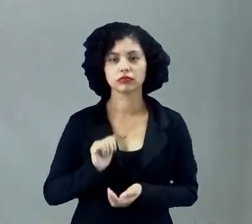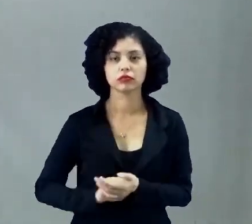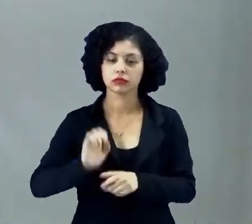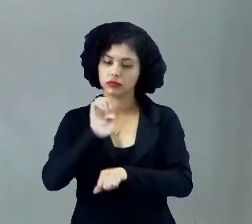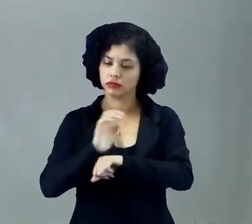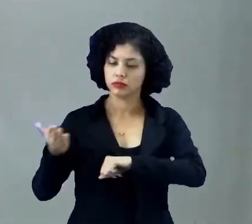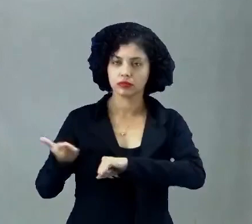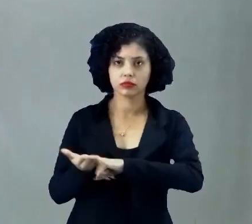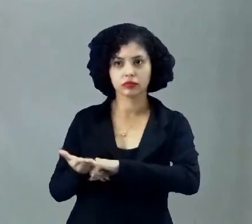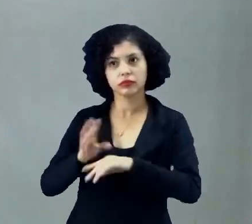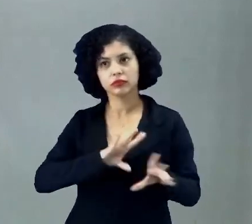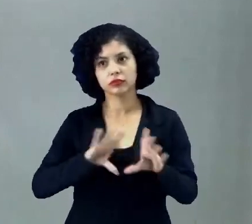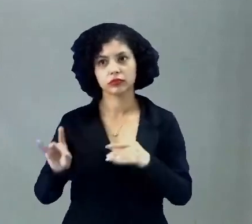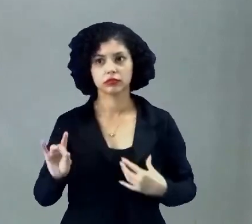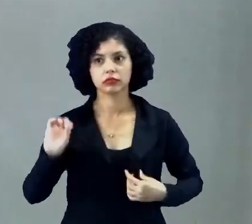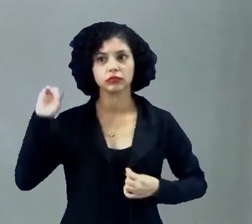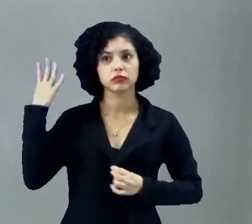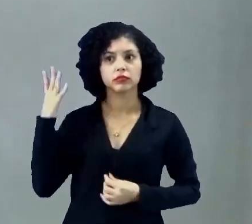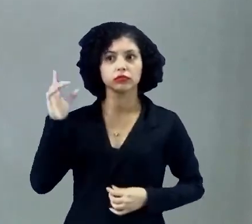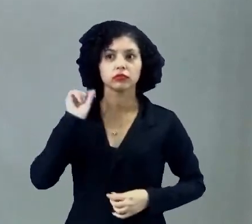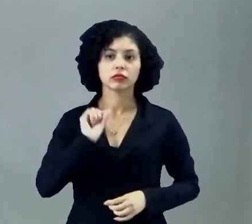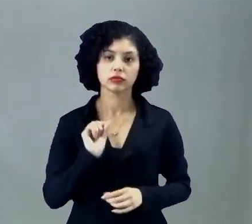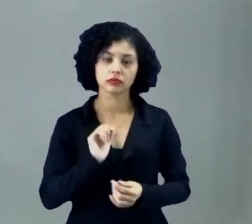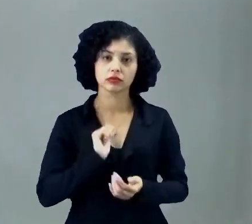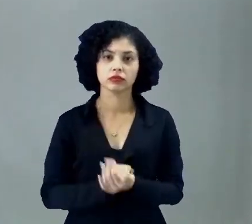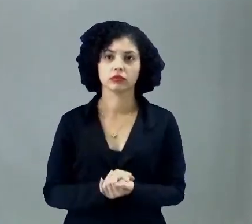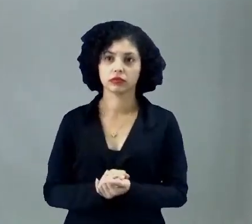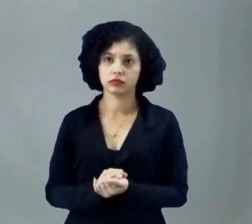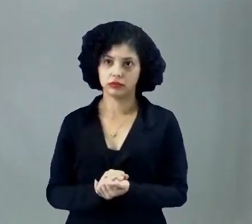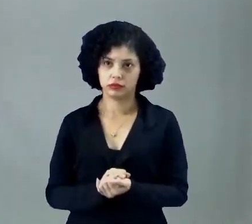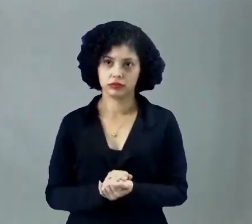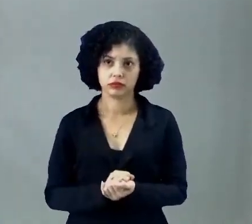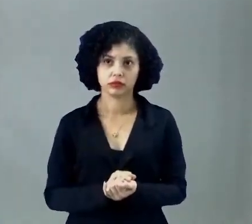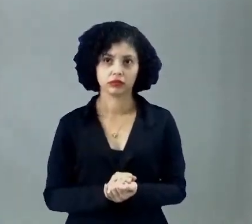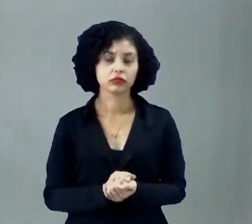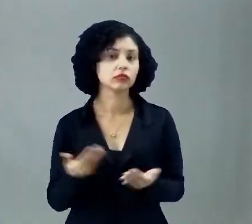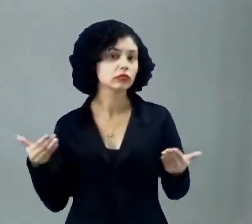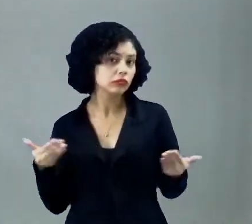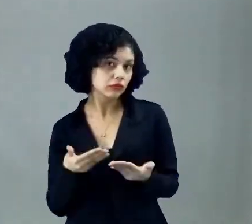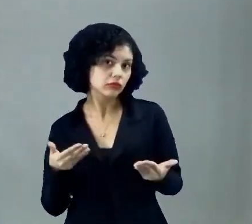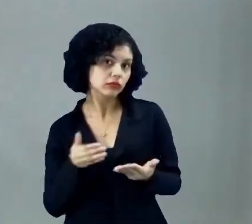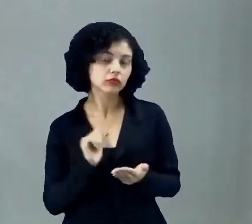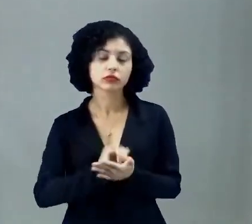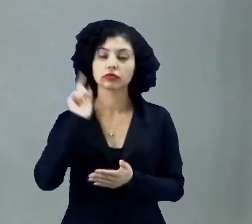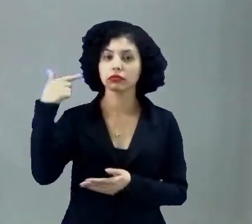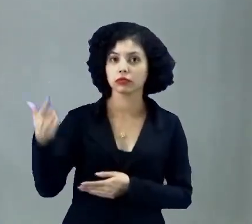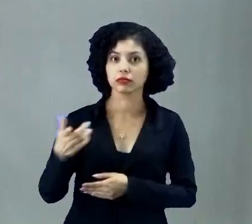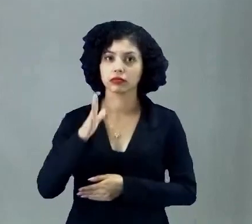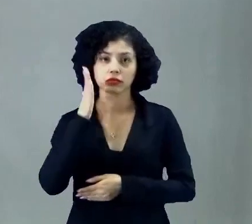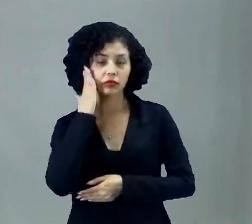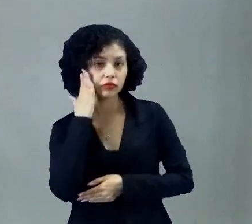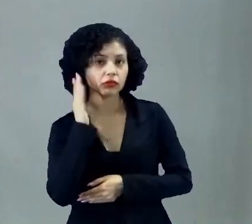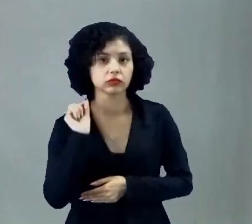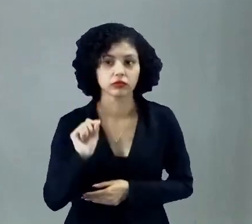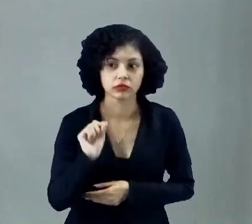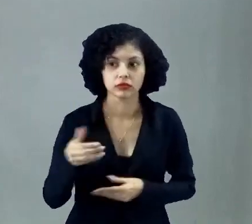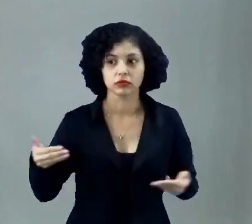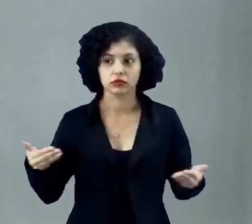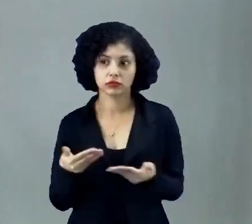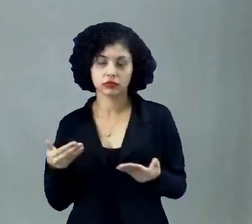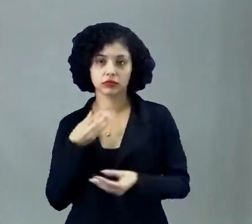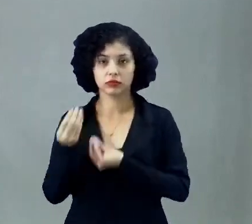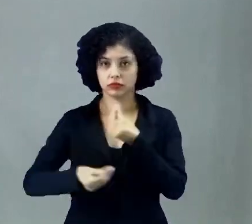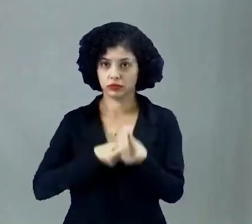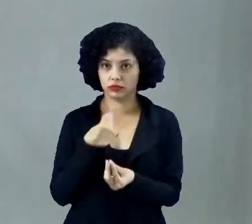Estado moderno ele também corresponde à ascensão do atual, daquilo que nós entendemos